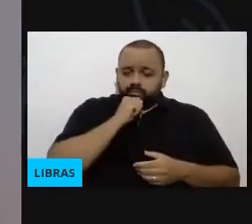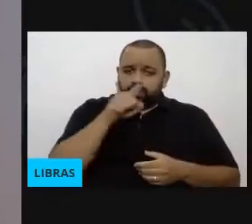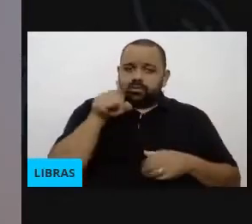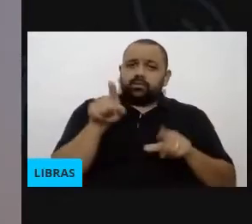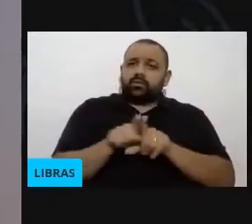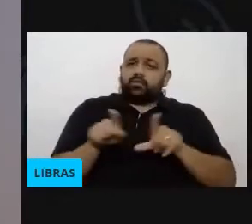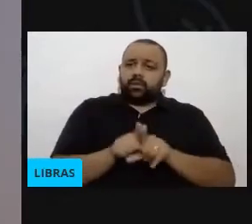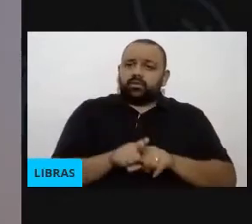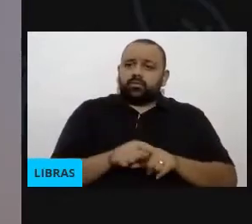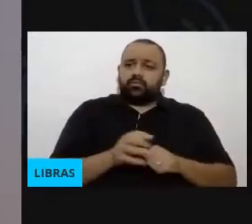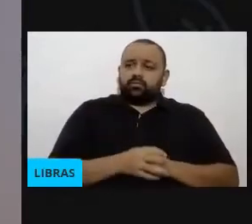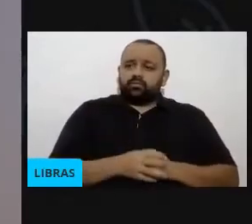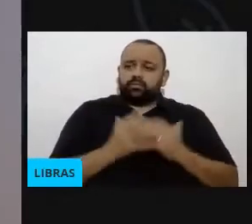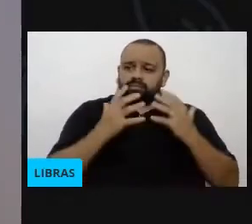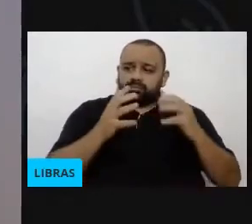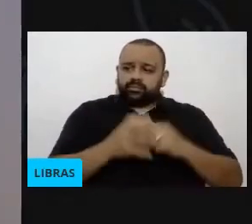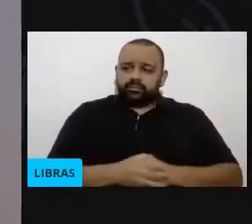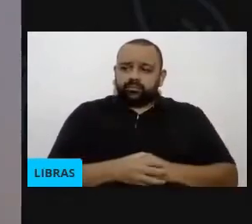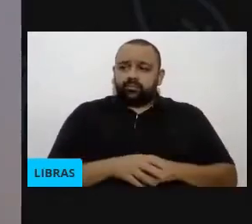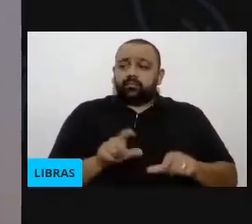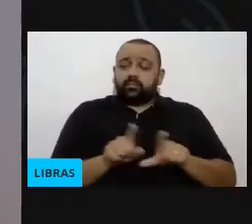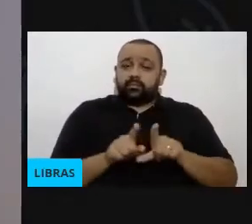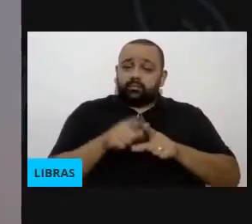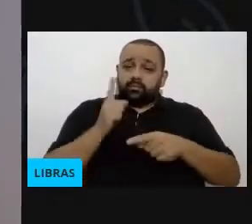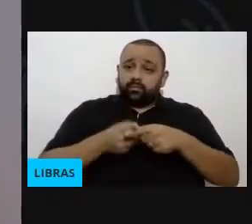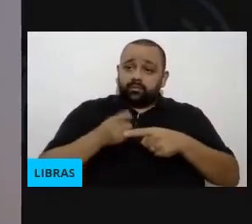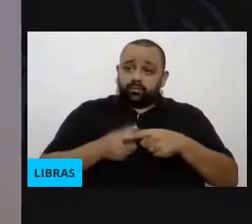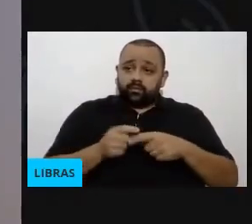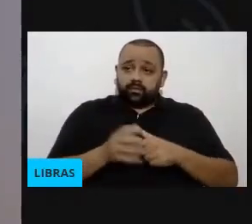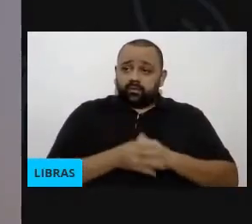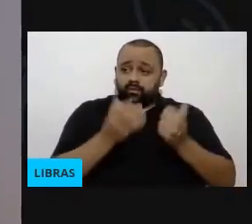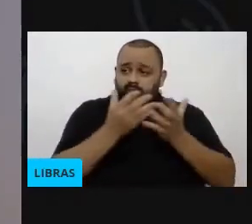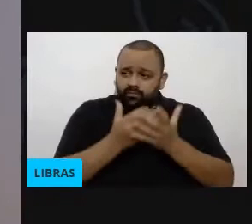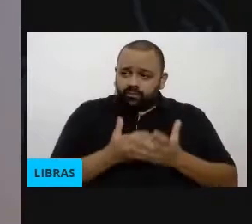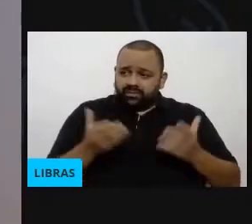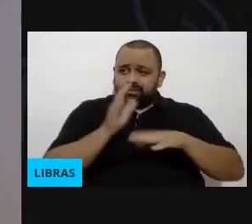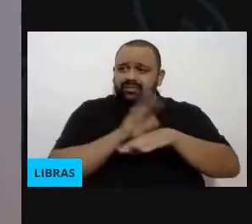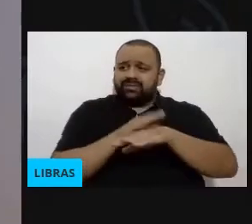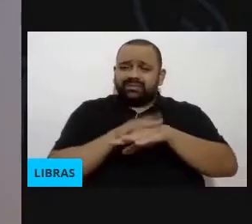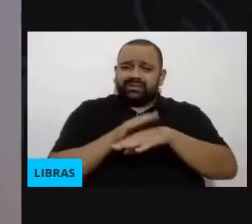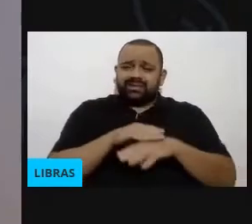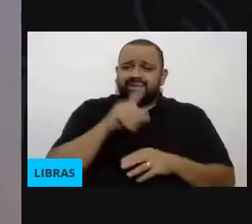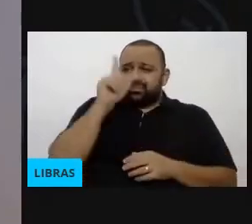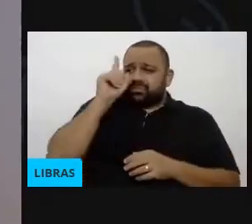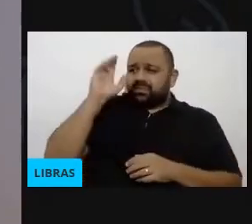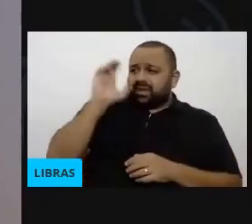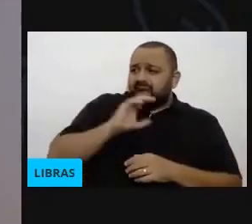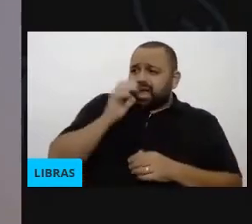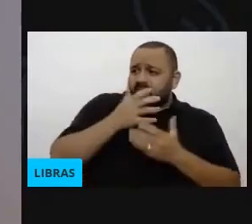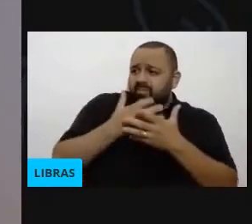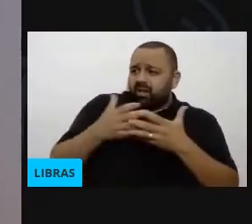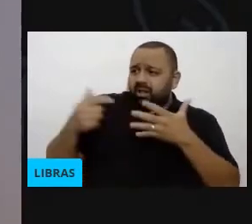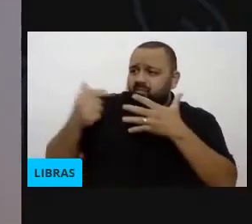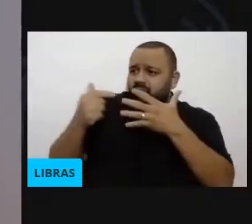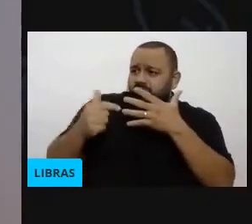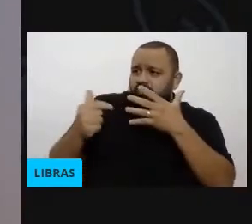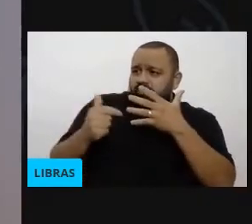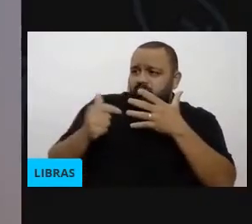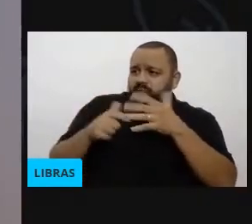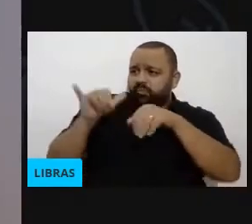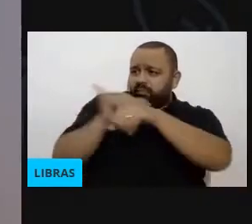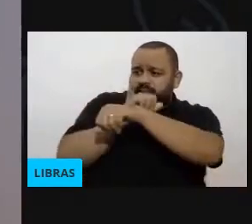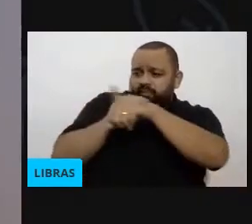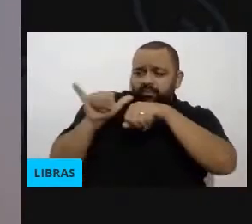são muito. Porque vocês, com uma velocidade incrivelmente rápida, encontraram